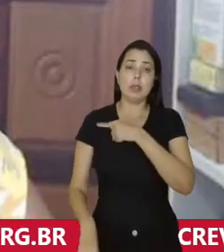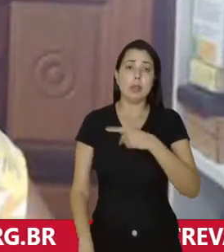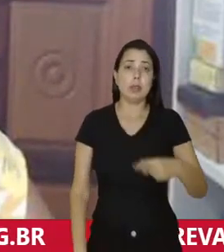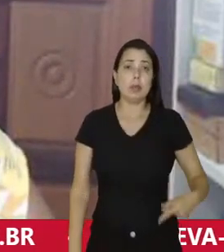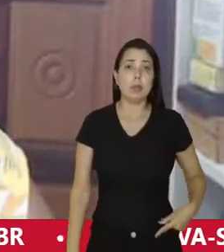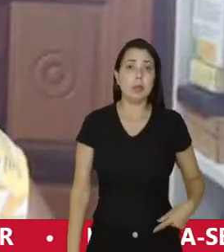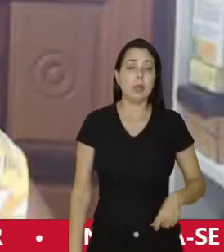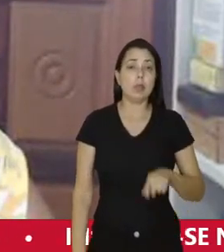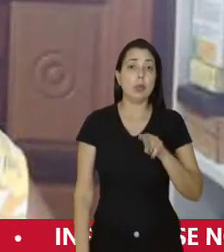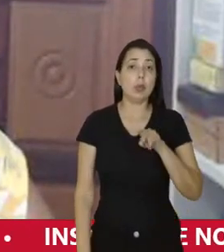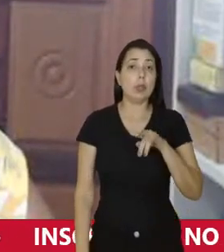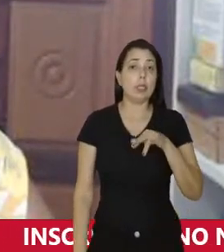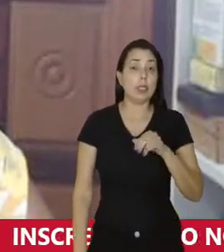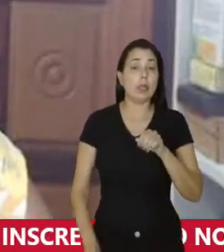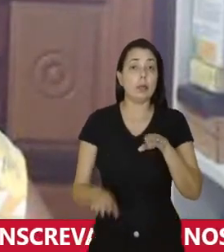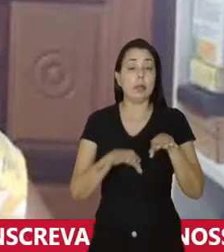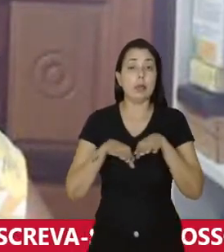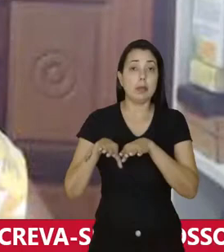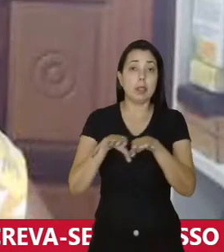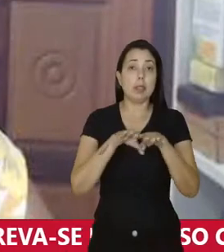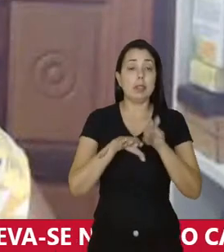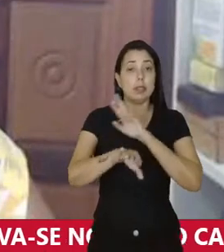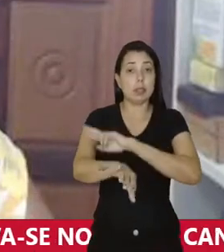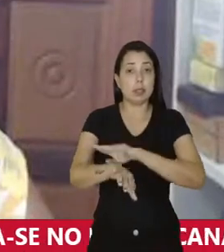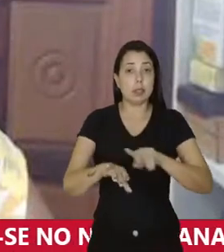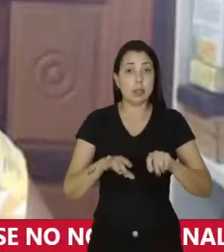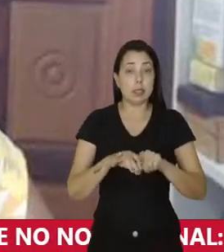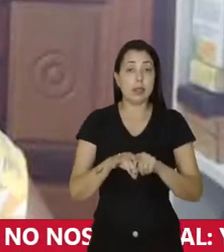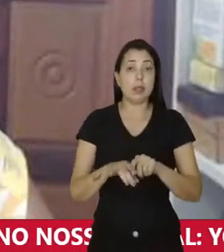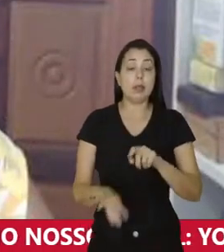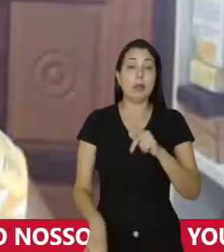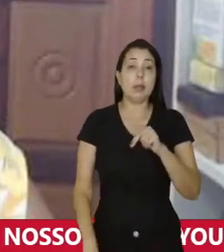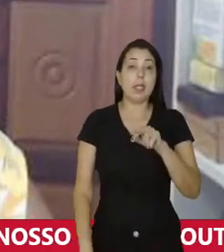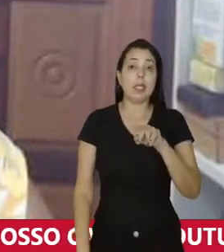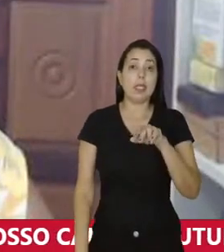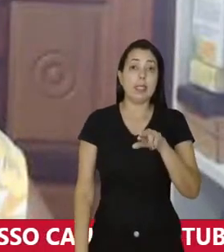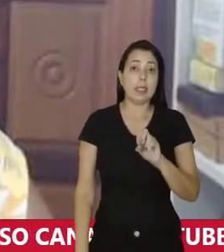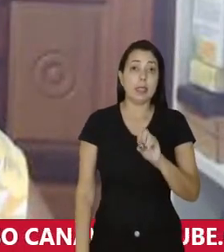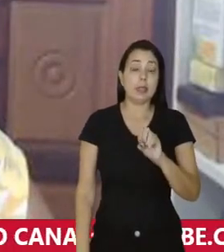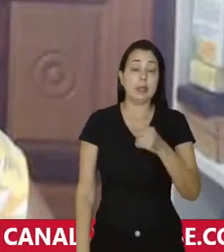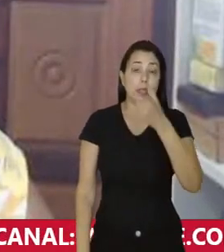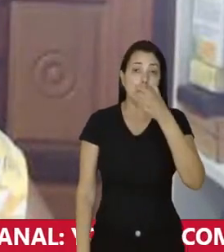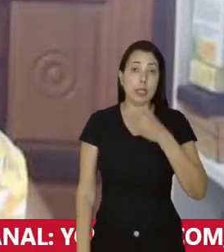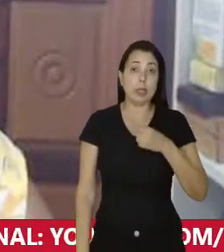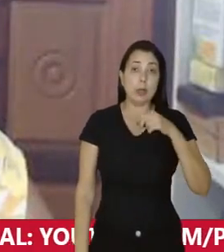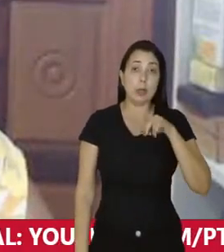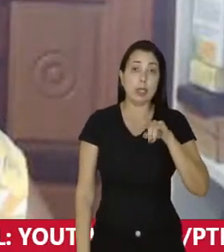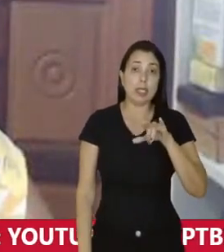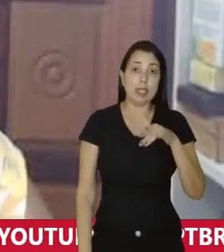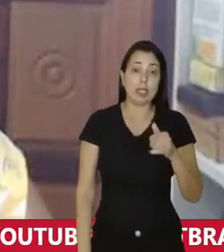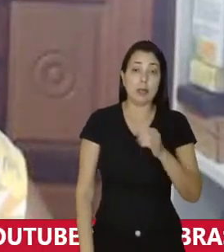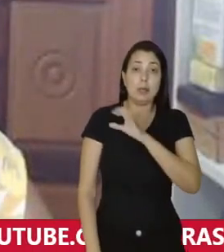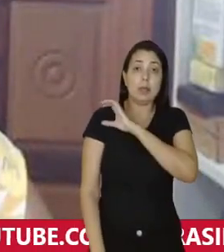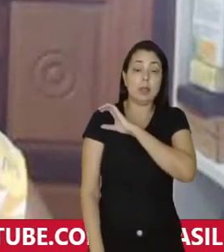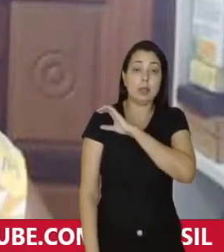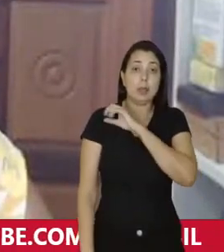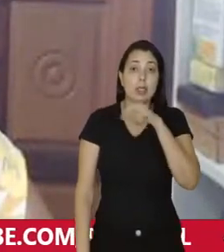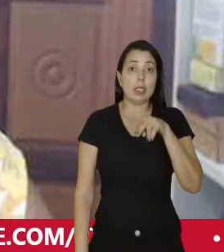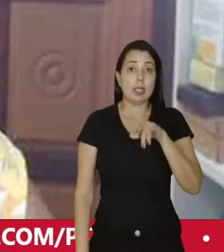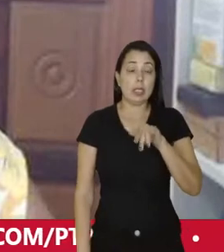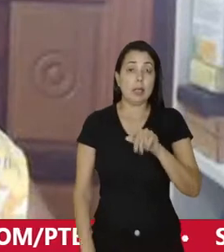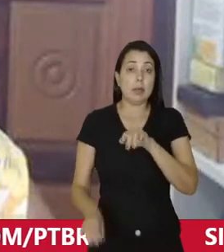o NAP, de Igualdade Racial da Fundação Perseu Abramo. Eu sou Nilma Lino Gomes, coordenadora do NAP de